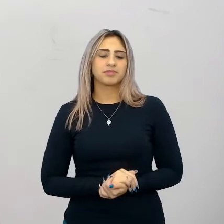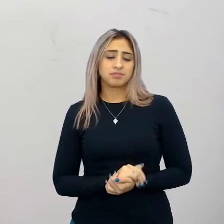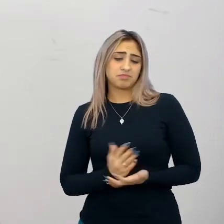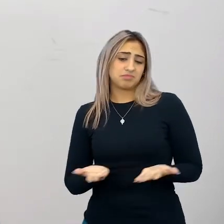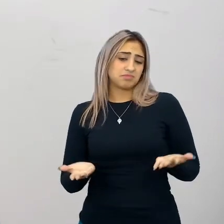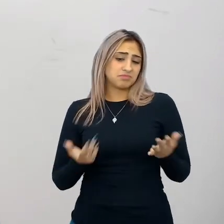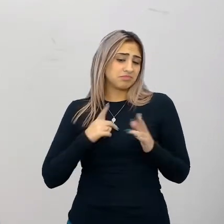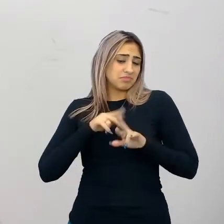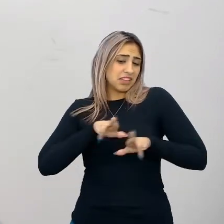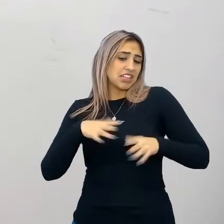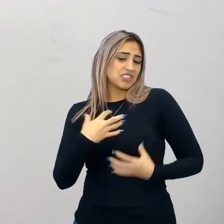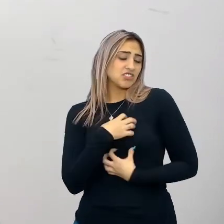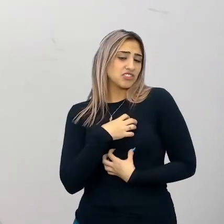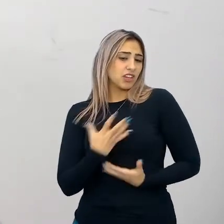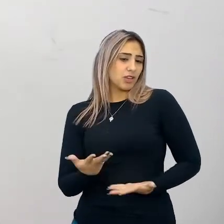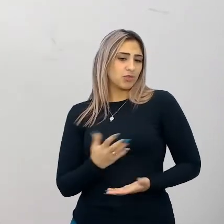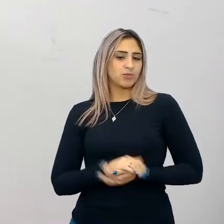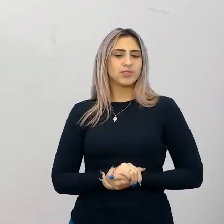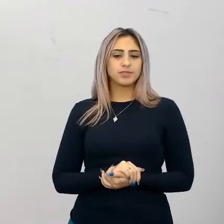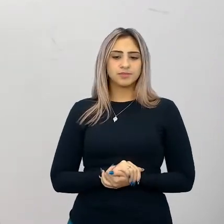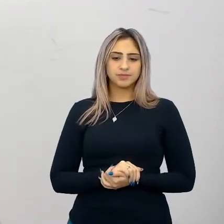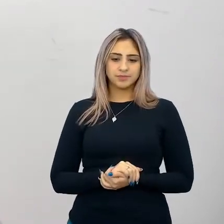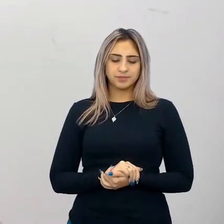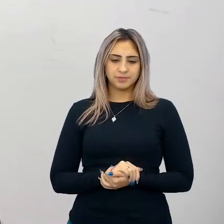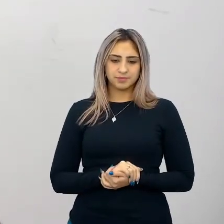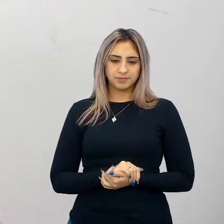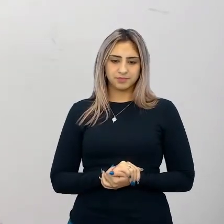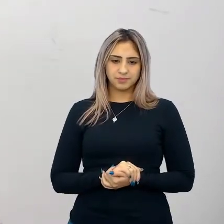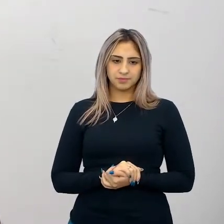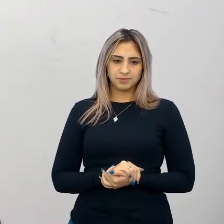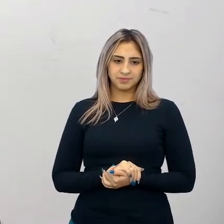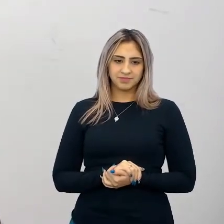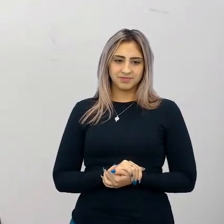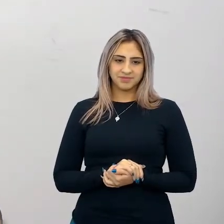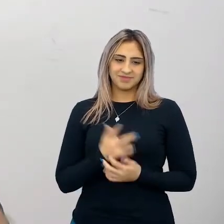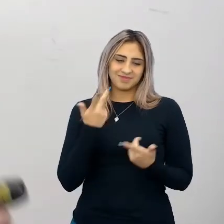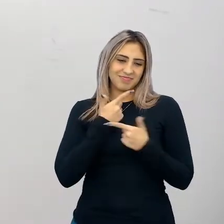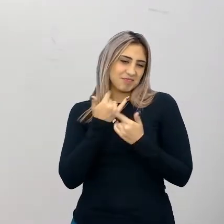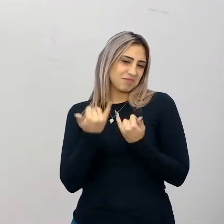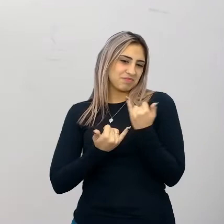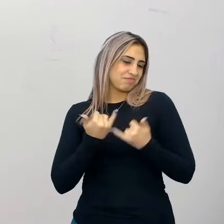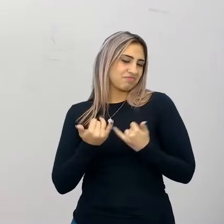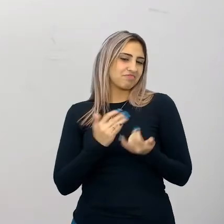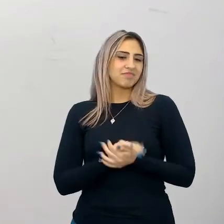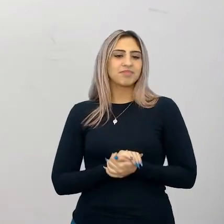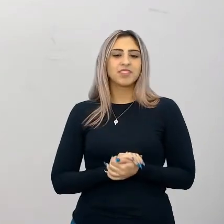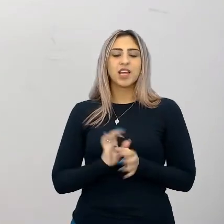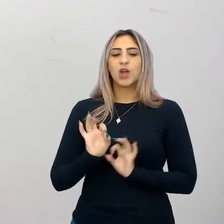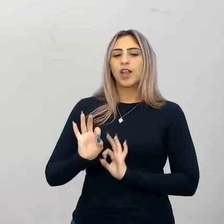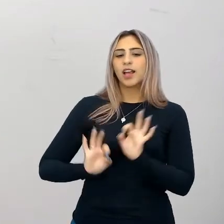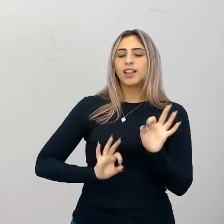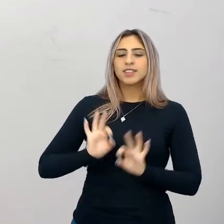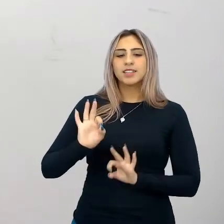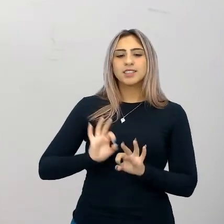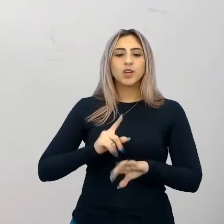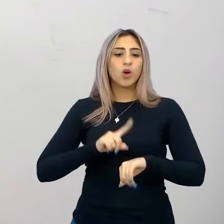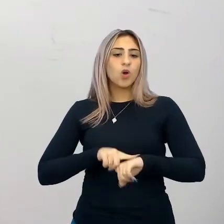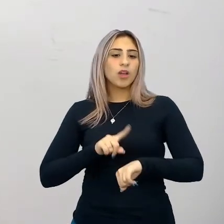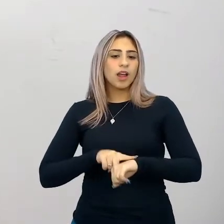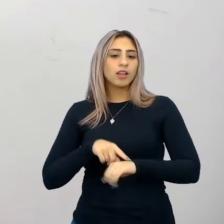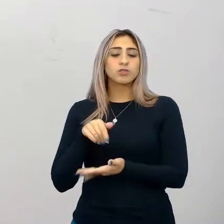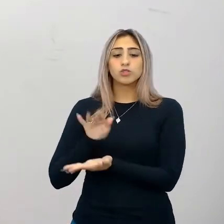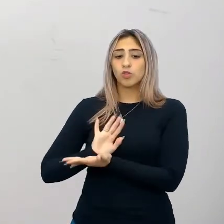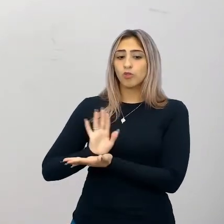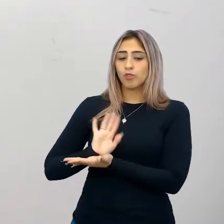Arriscar, exatamente. Estamos coaches aqui agora, né? Agora é o momento coach do É o momento Oral. coach. Ó, organização dos horários de exibição dos filmes,